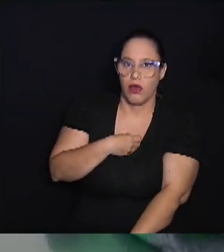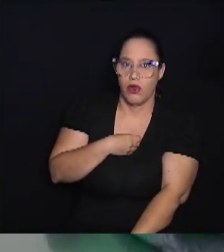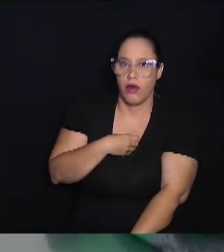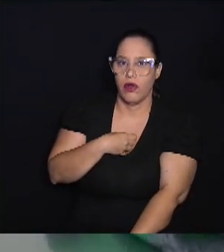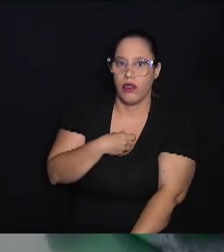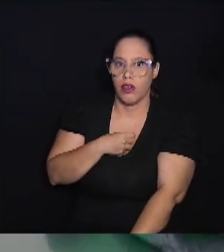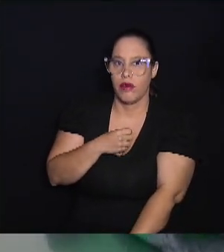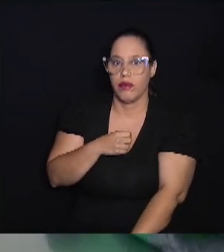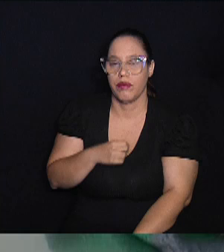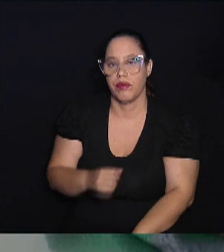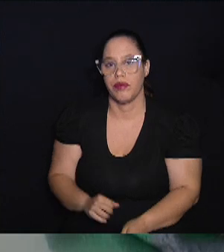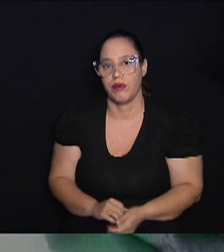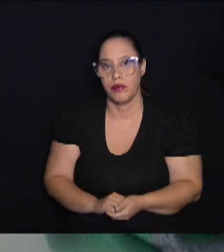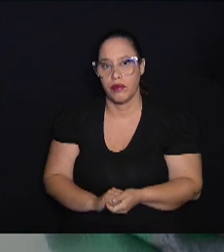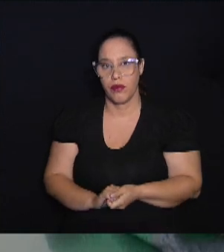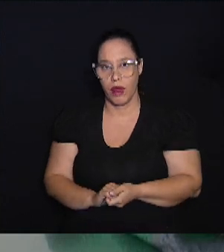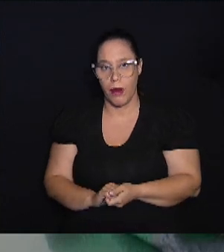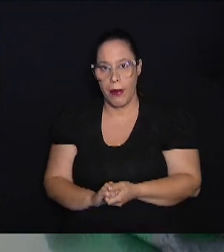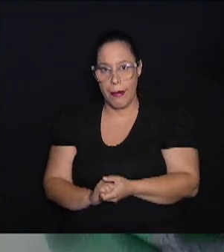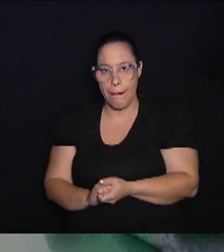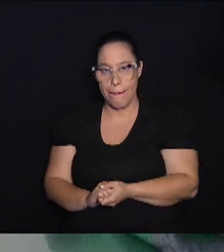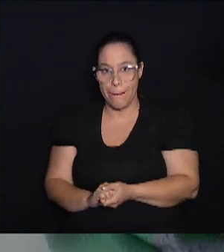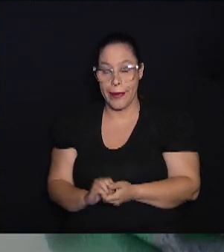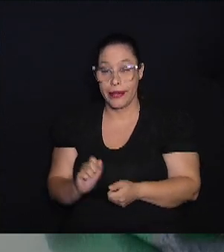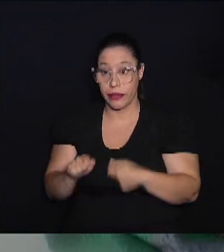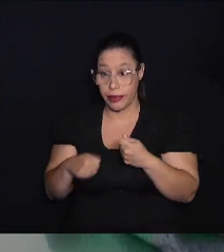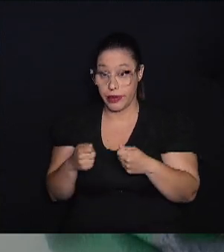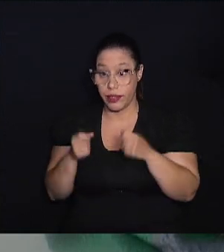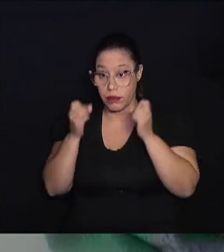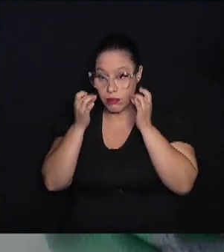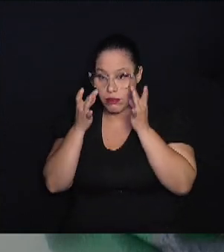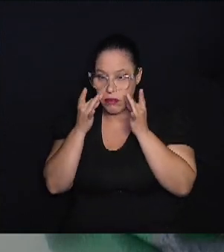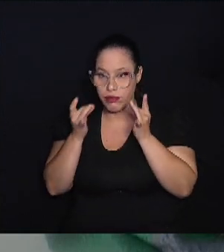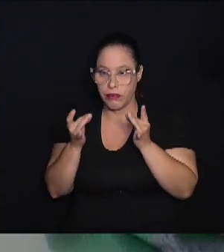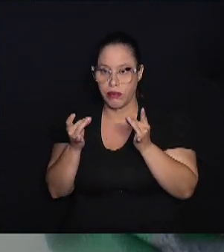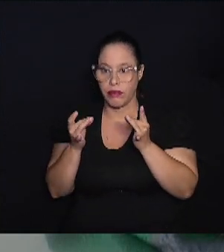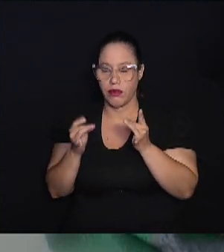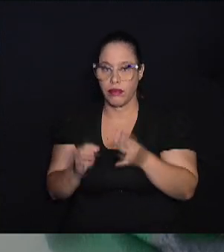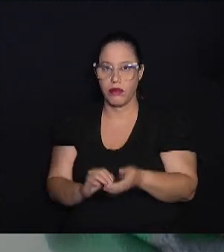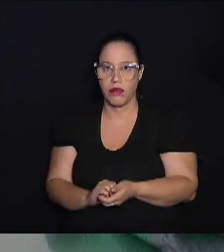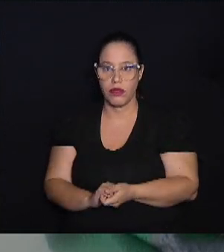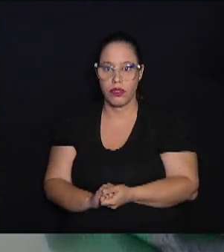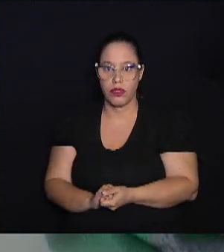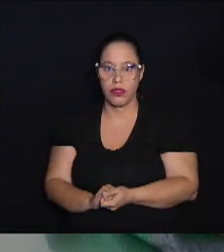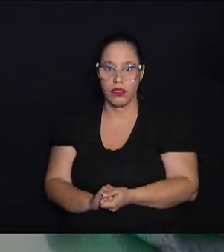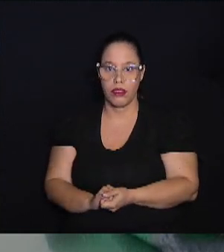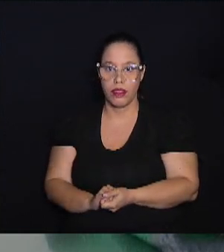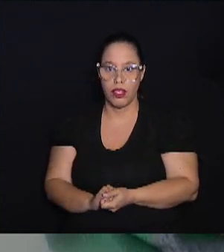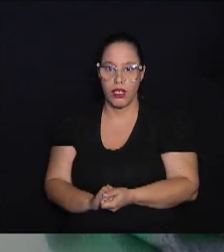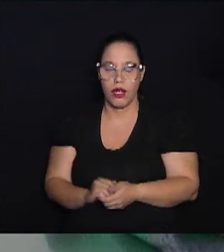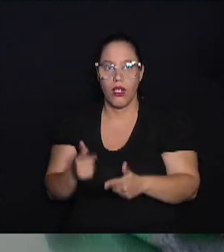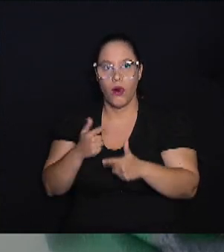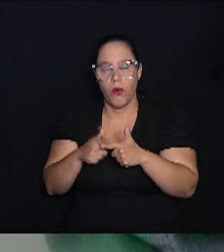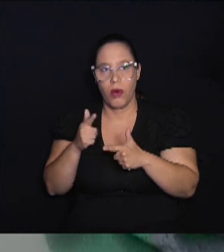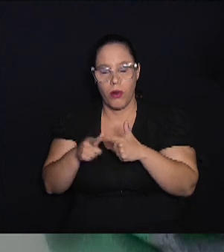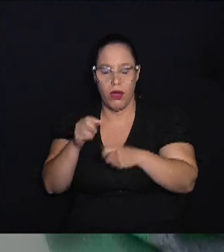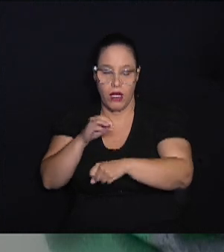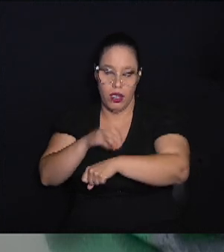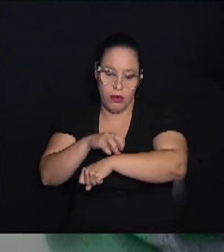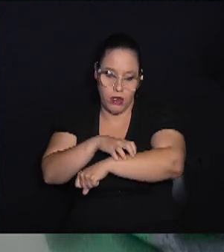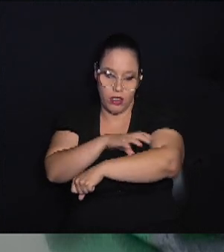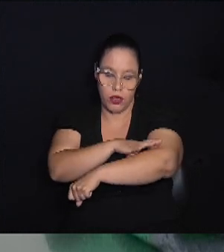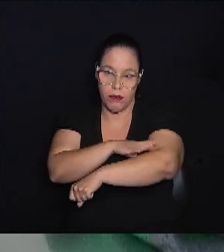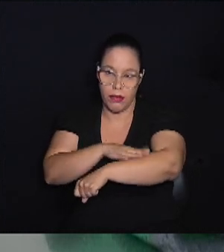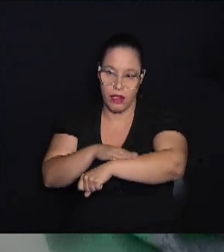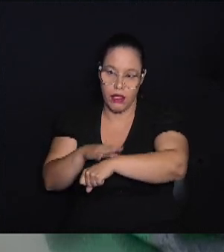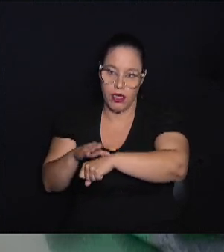do ouvidinho. Esses são geralmente os sinais de otite. Os animais que têm algum problema dermatológico, precisa ali estar passando